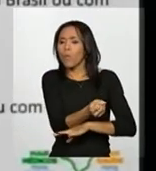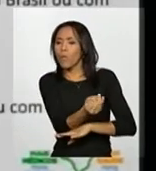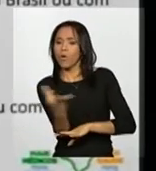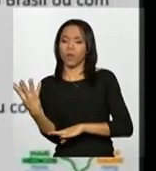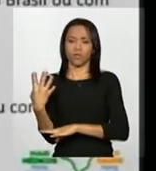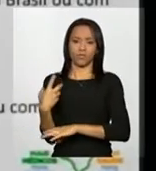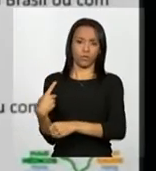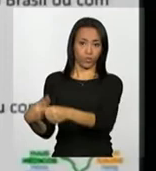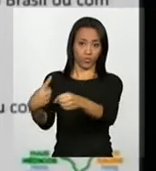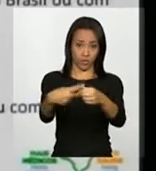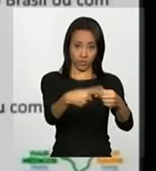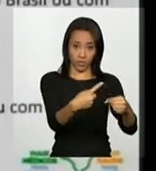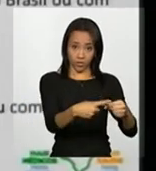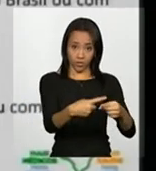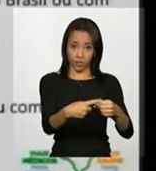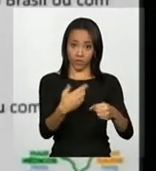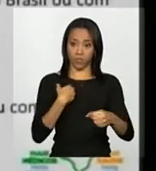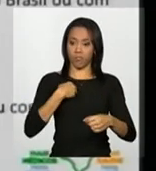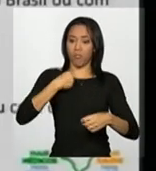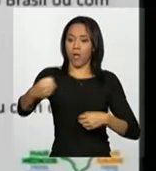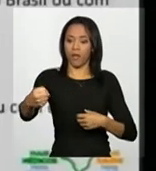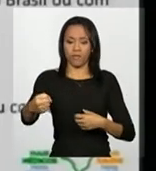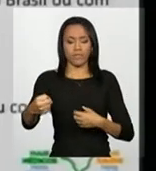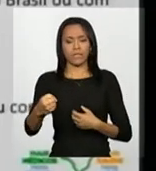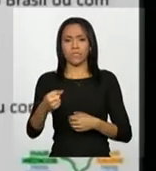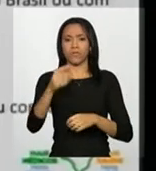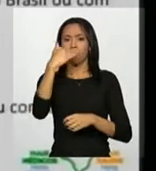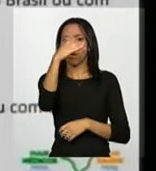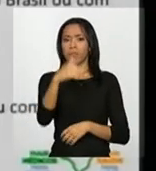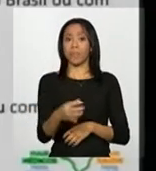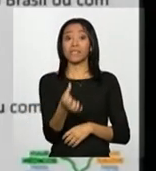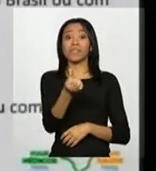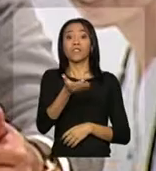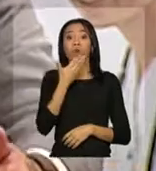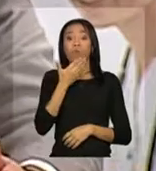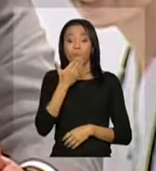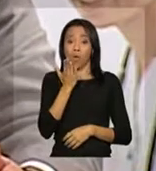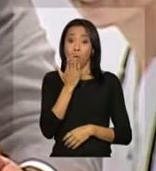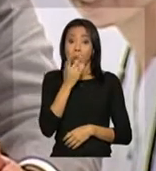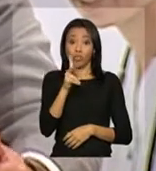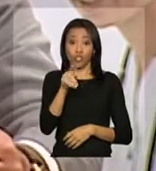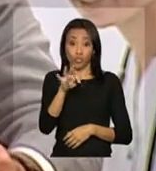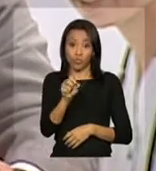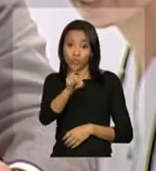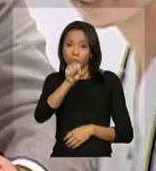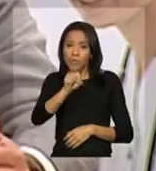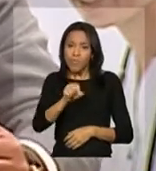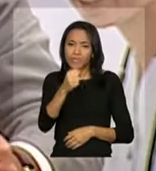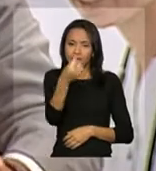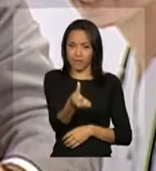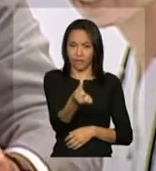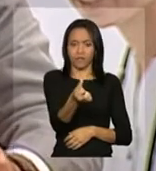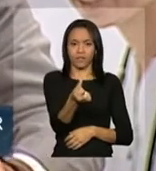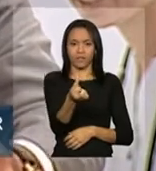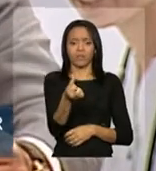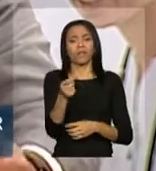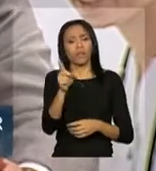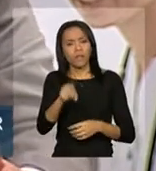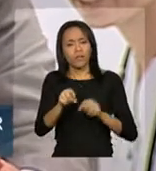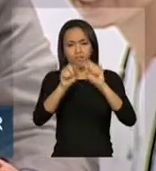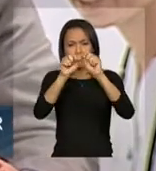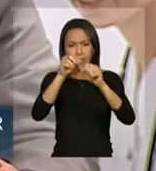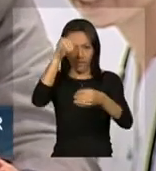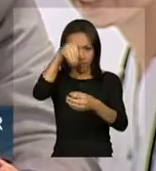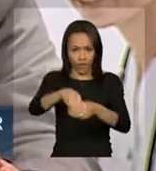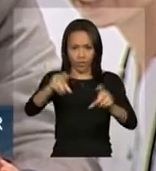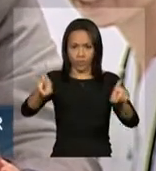eles foram alocados entre as seis opções que eles fizeram dentro dos critérios do edital o sistema eletronicamente faz